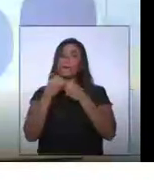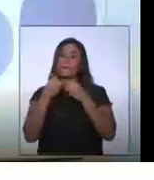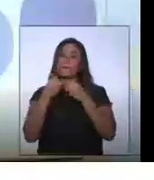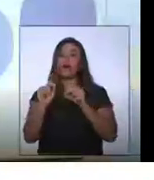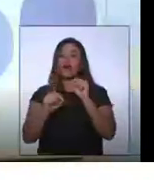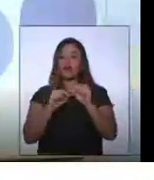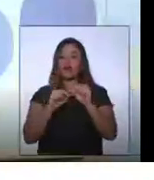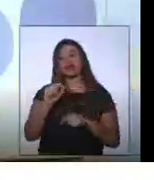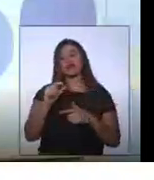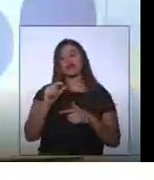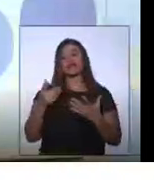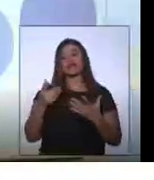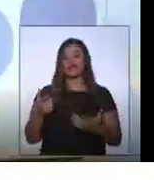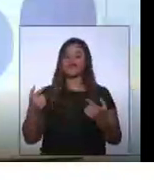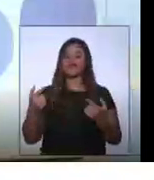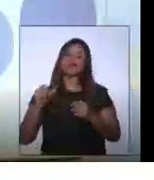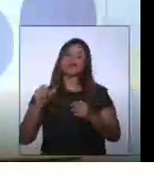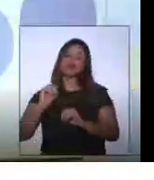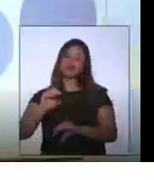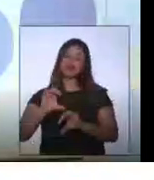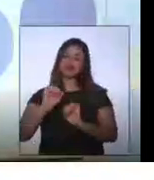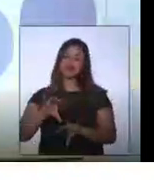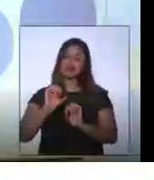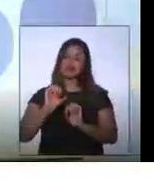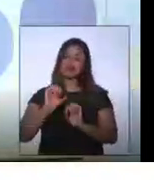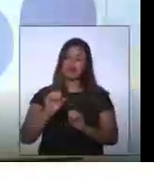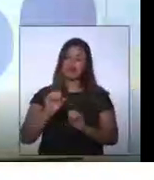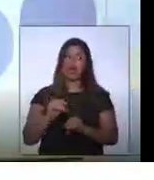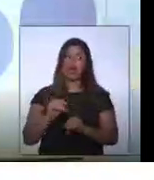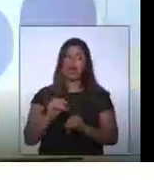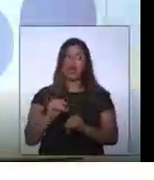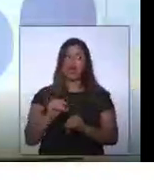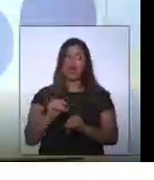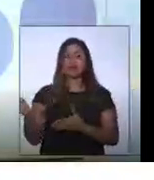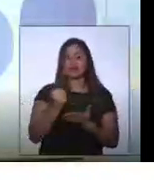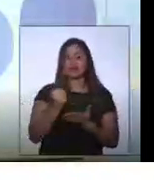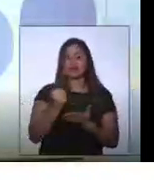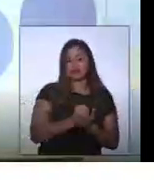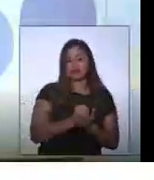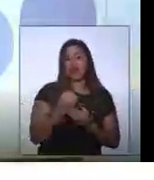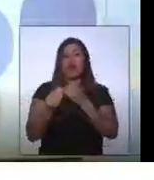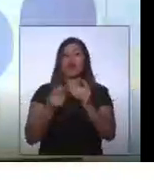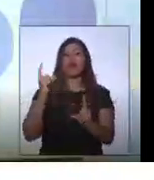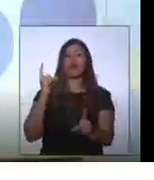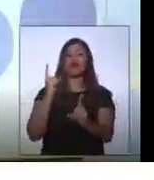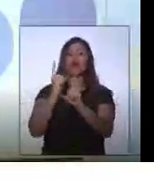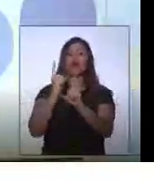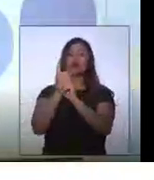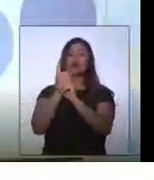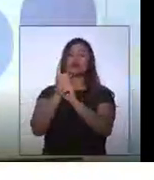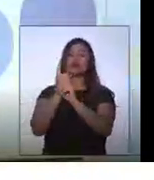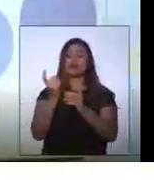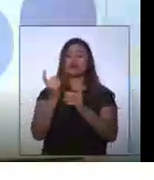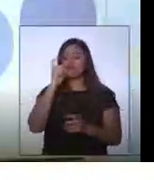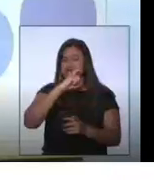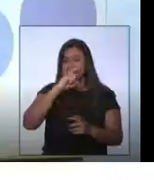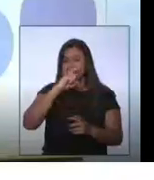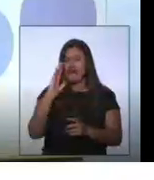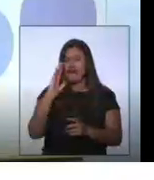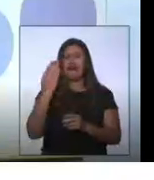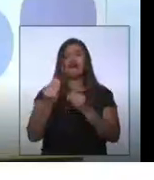aula como. Nós podemos identificar uma fake news dentro do gênero jornalístico, né?